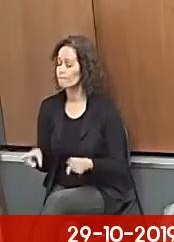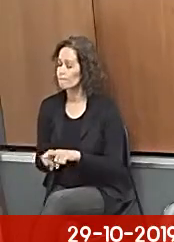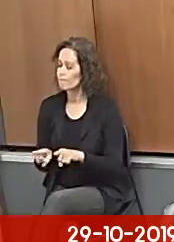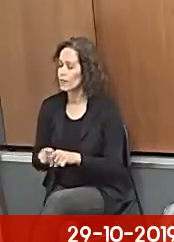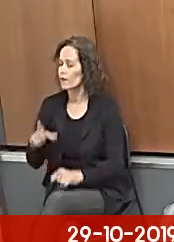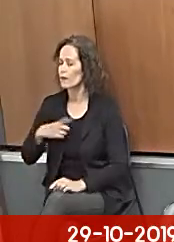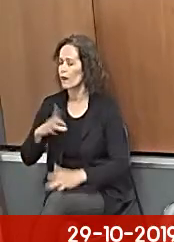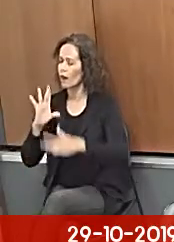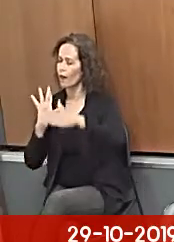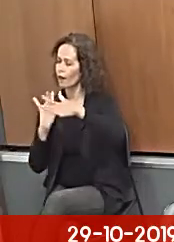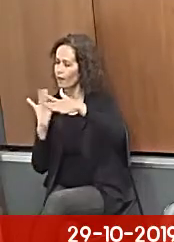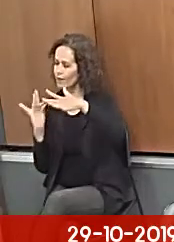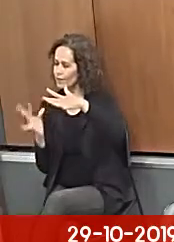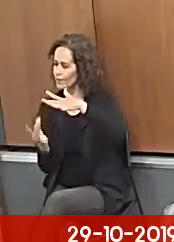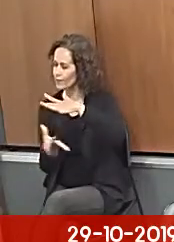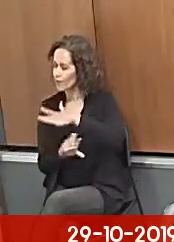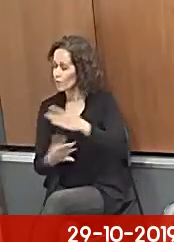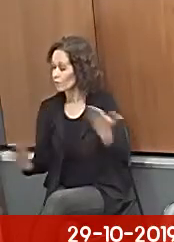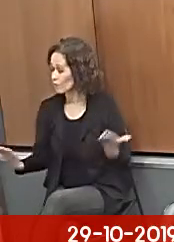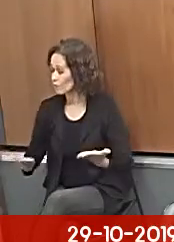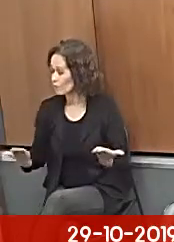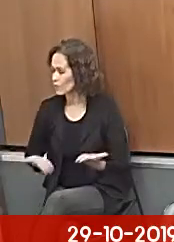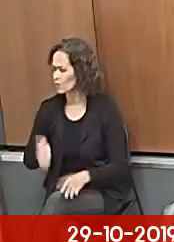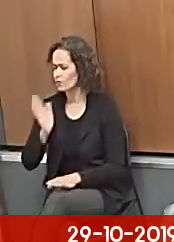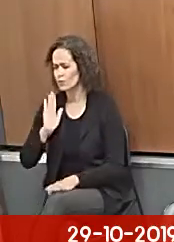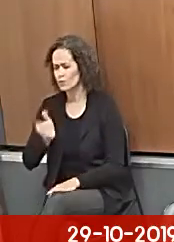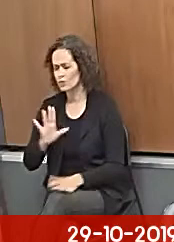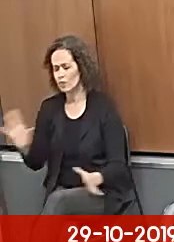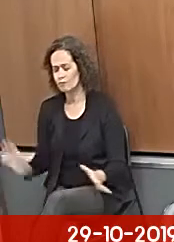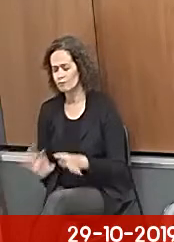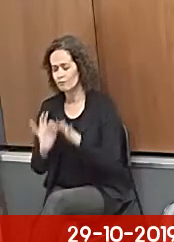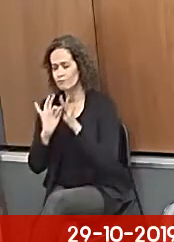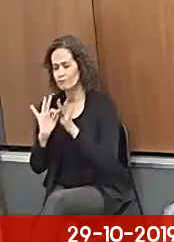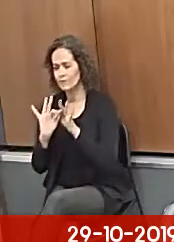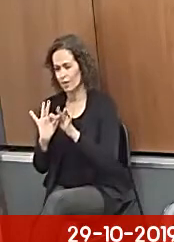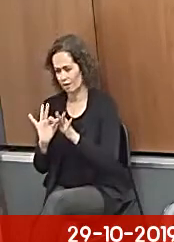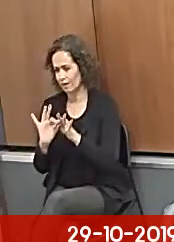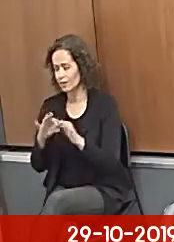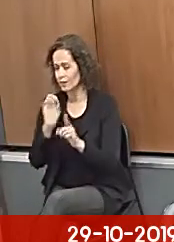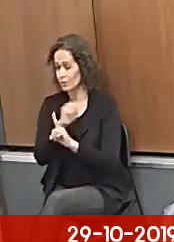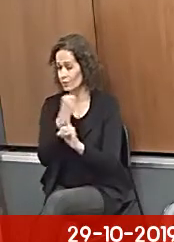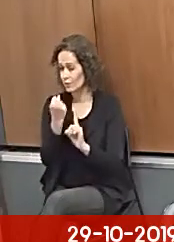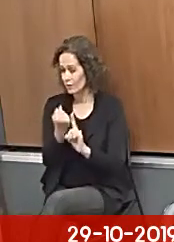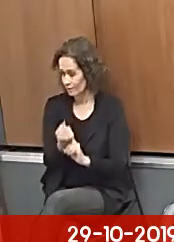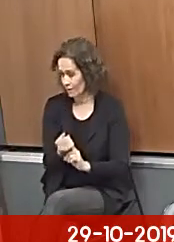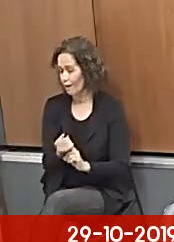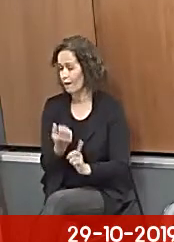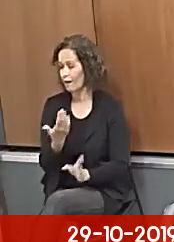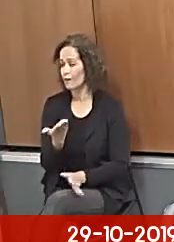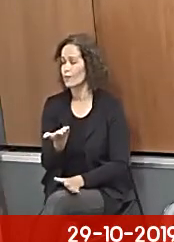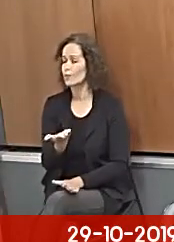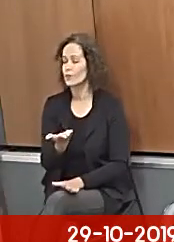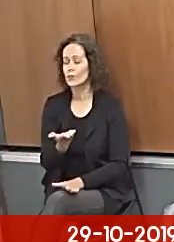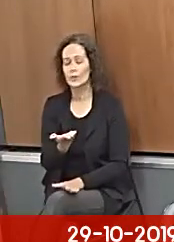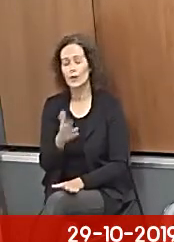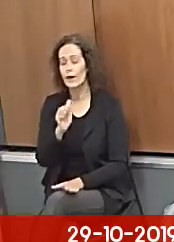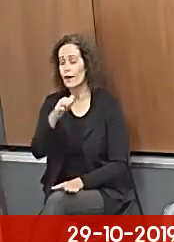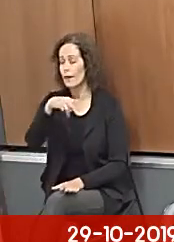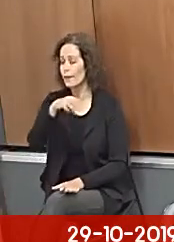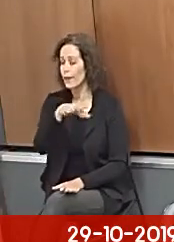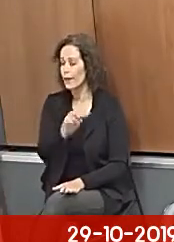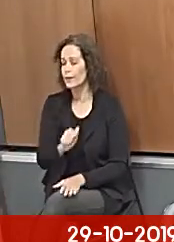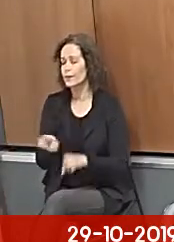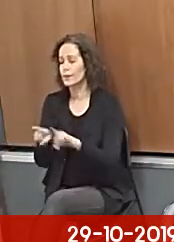nossas mídias sociais. Elas hoje já está interligada tanto com a mídia social do América quanto do Atlético, ou seja,